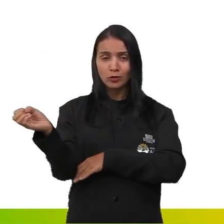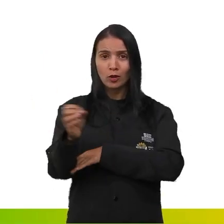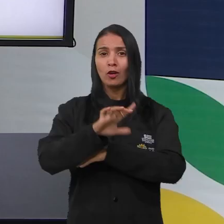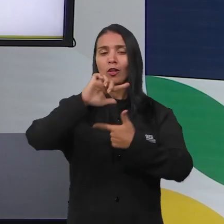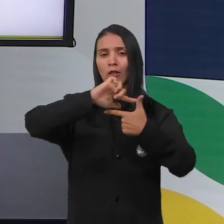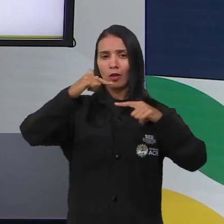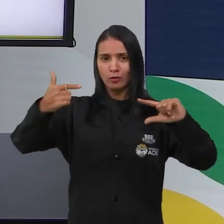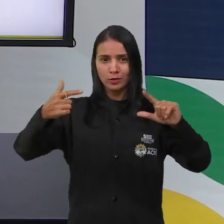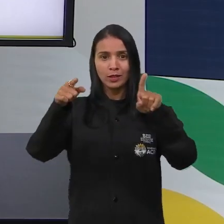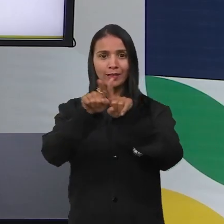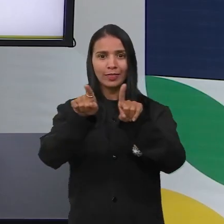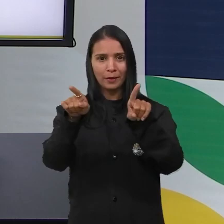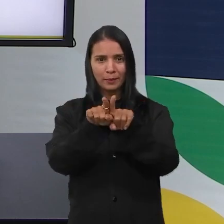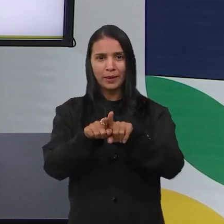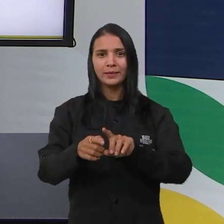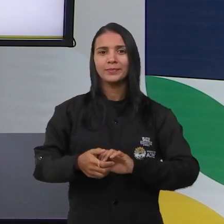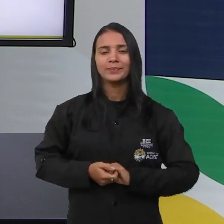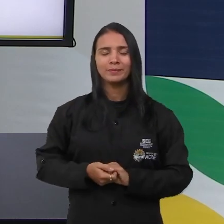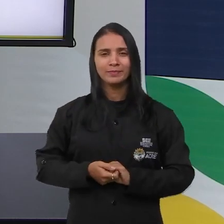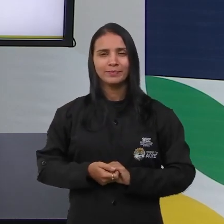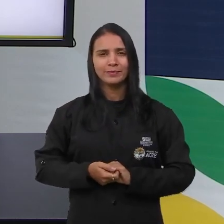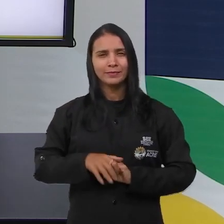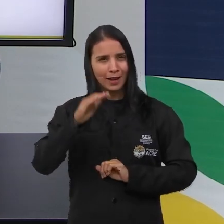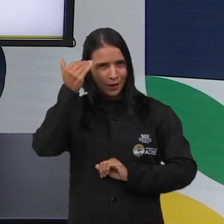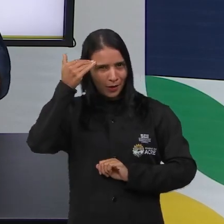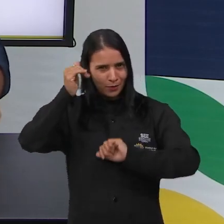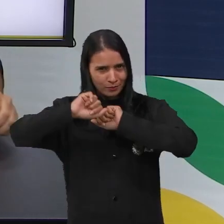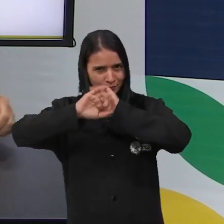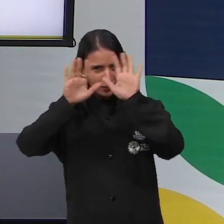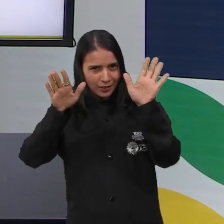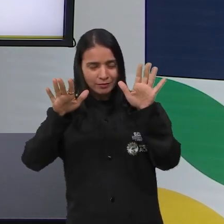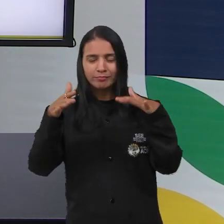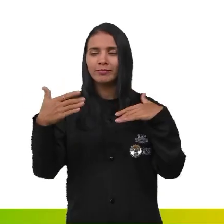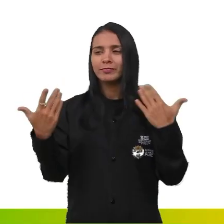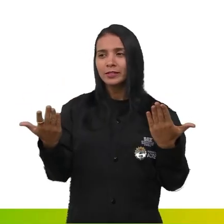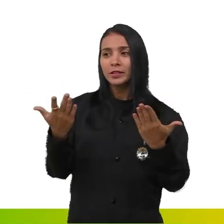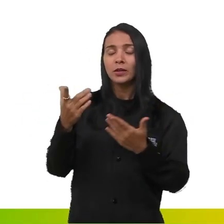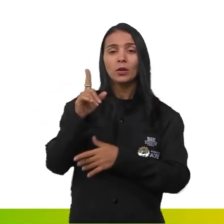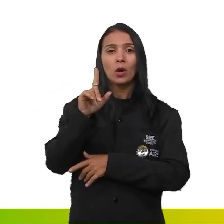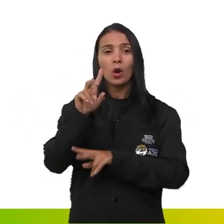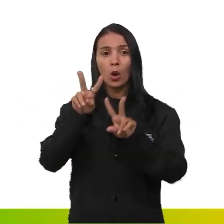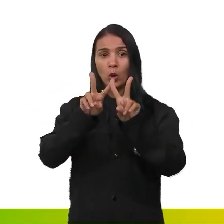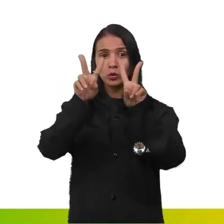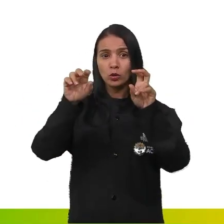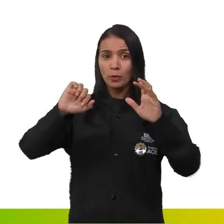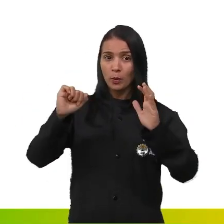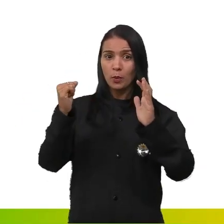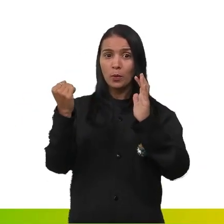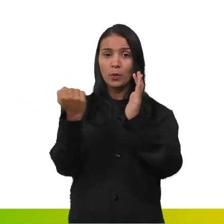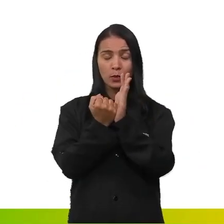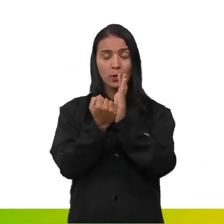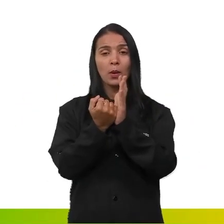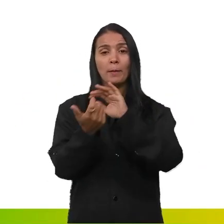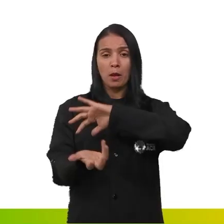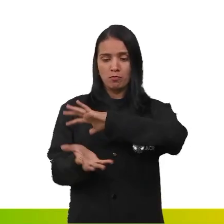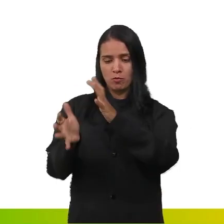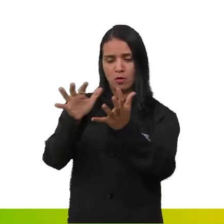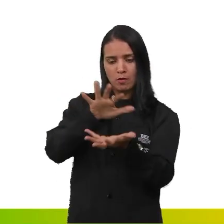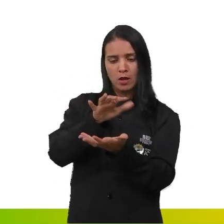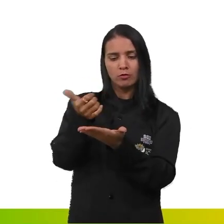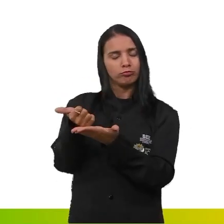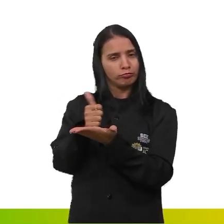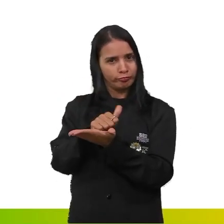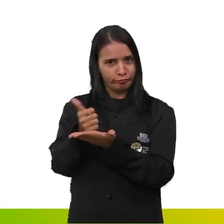esfera pública. Ok? Estamos compreendendo? Então aqui só para a gente ver um pouco dos impactos agora transformador dos new